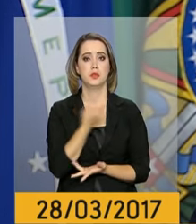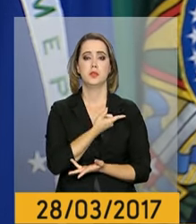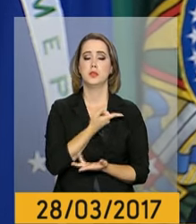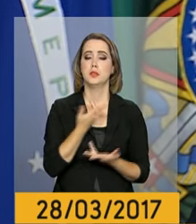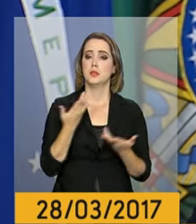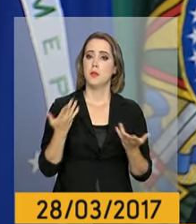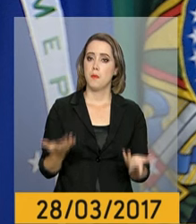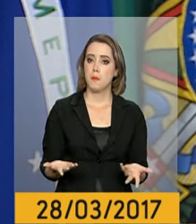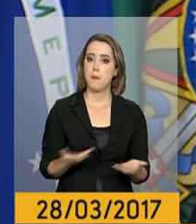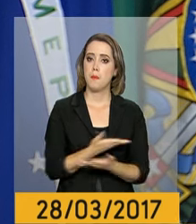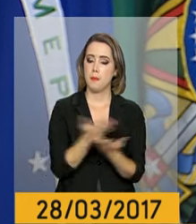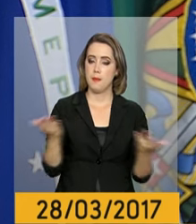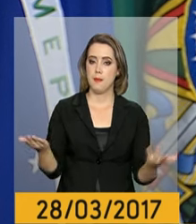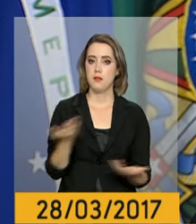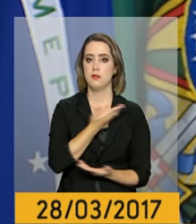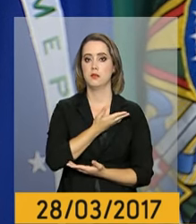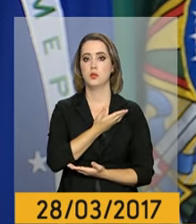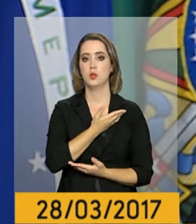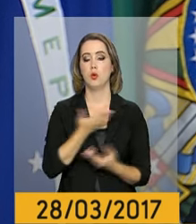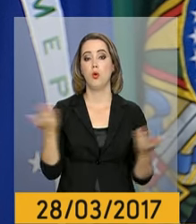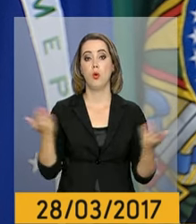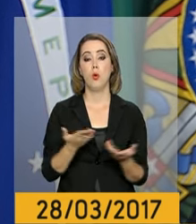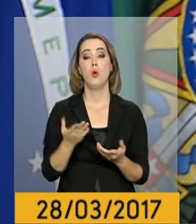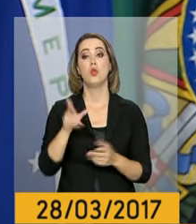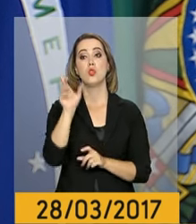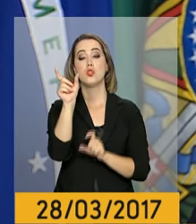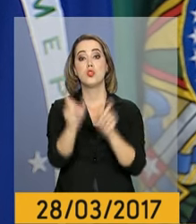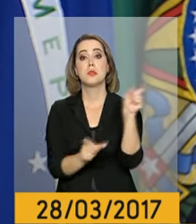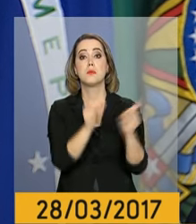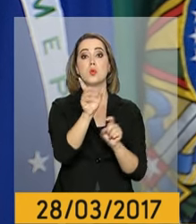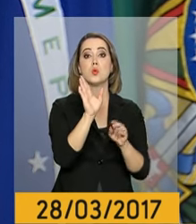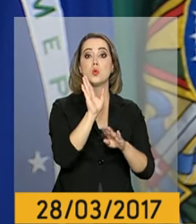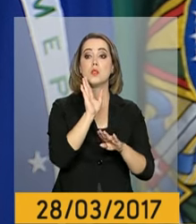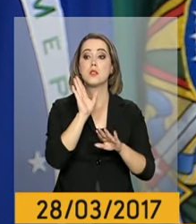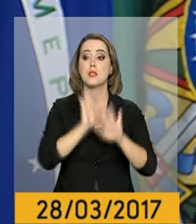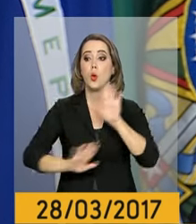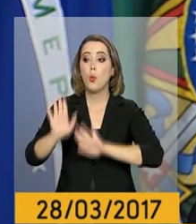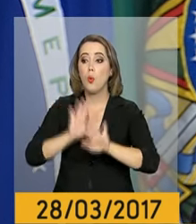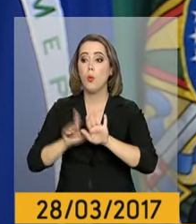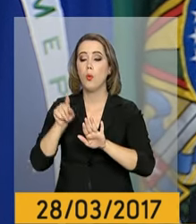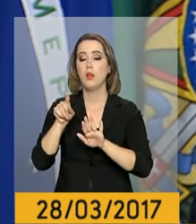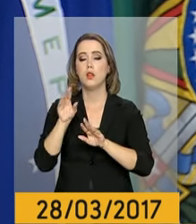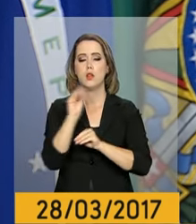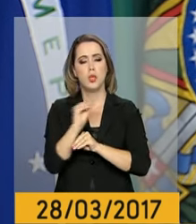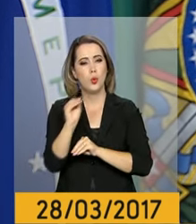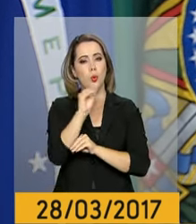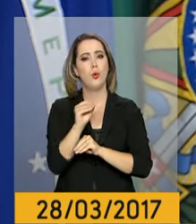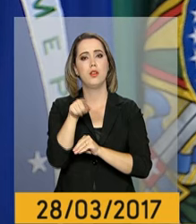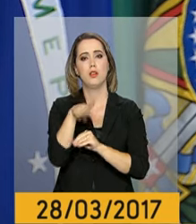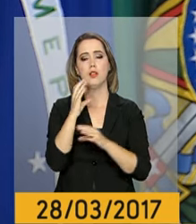especialmente aqueles que hoje cuidam da comunicação do país é um apoio